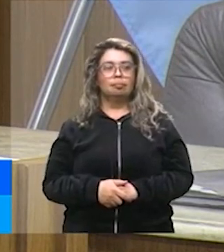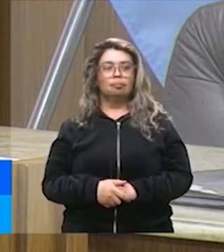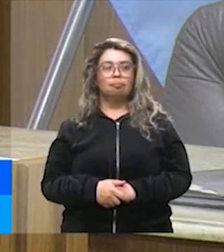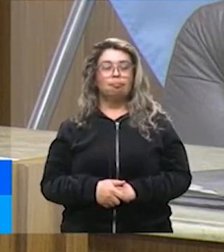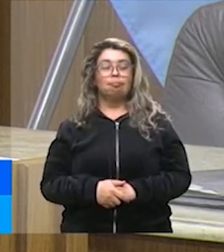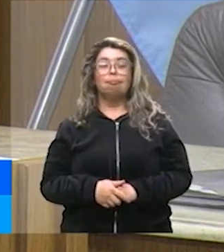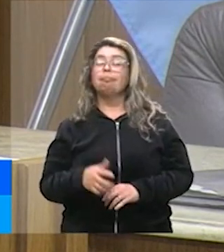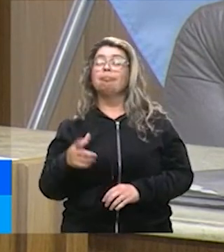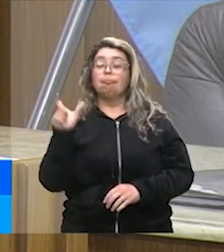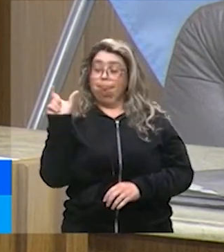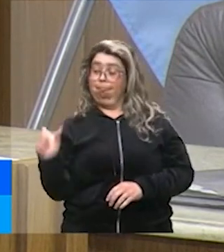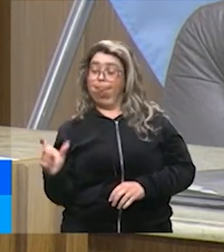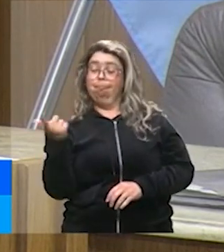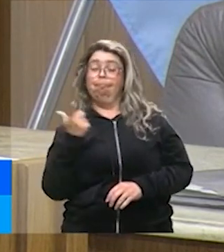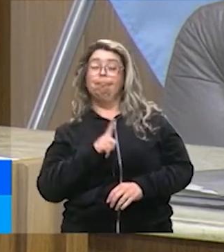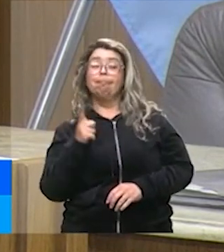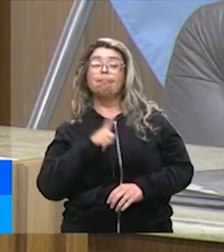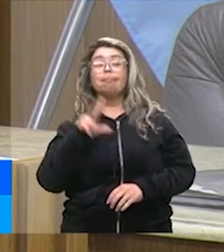história